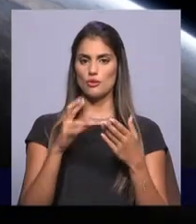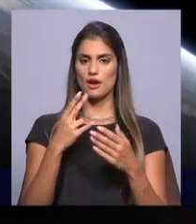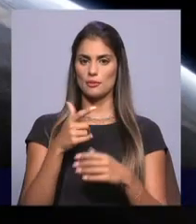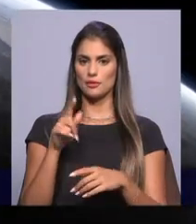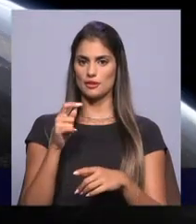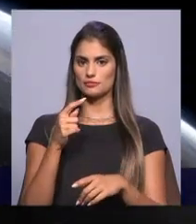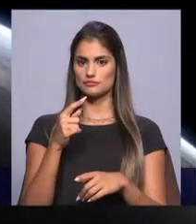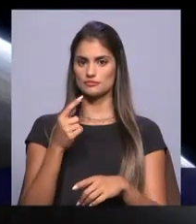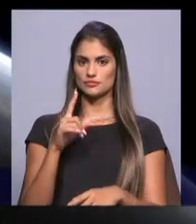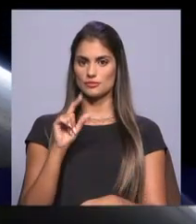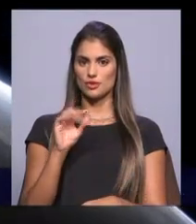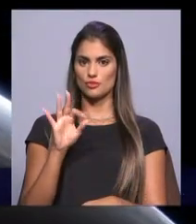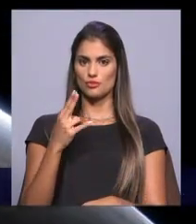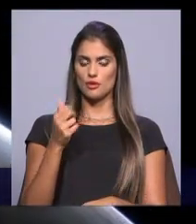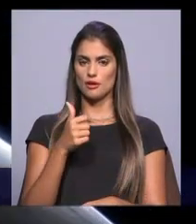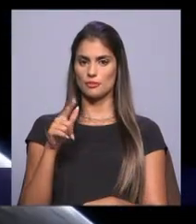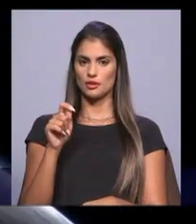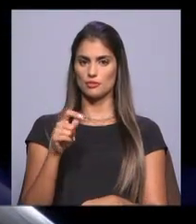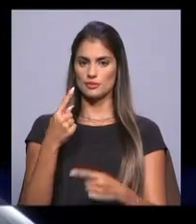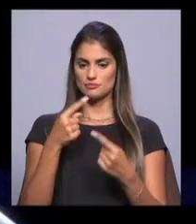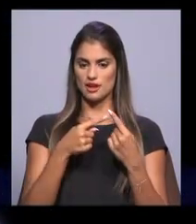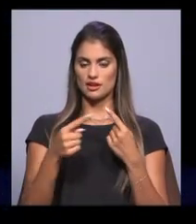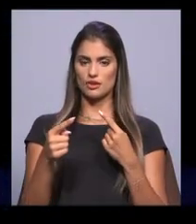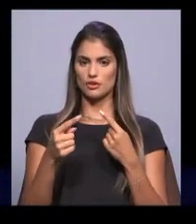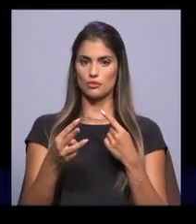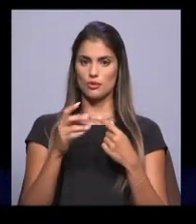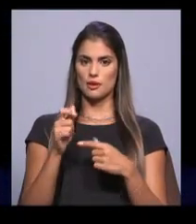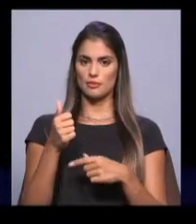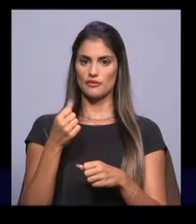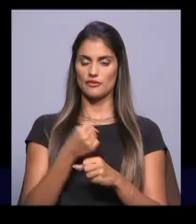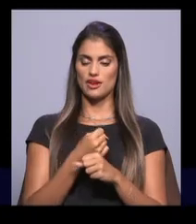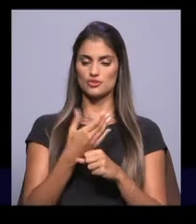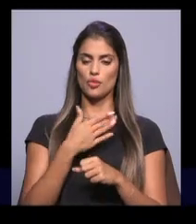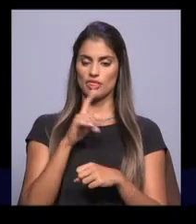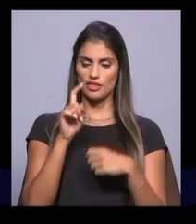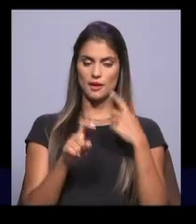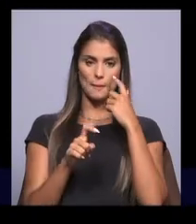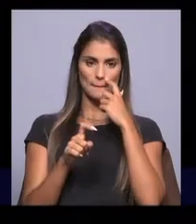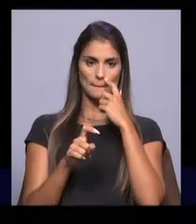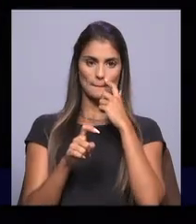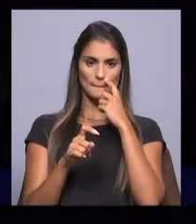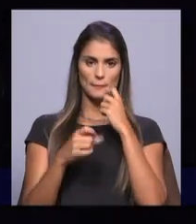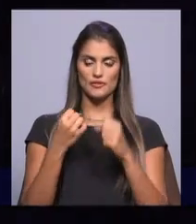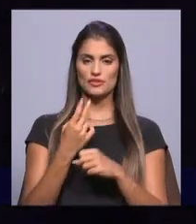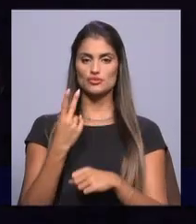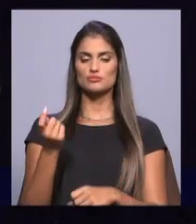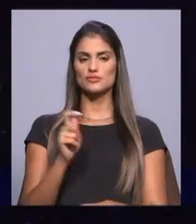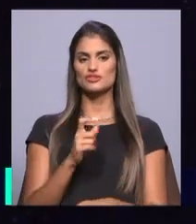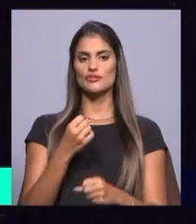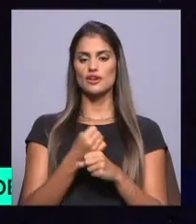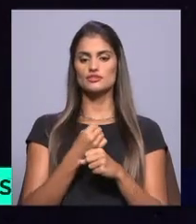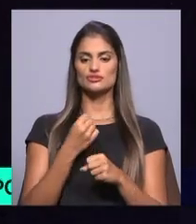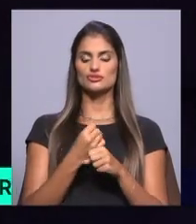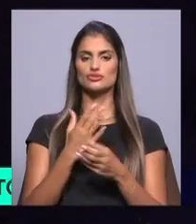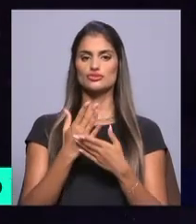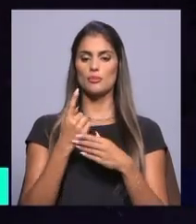ideia, o que o Hubble requer uma semana, o James Webb faz num dia. O que o Hubble faz em 2 meses. O James Webb faz